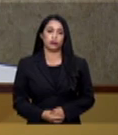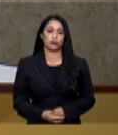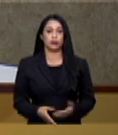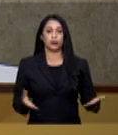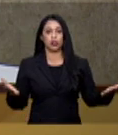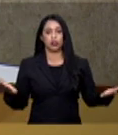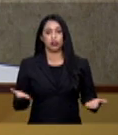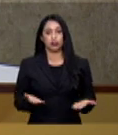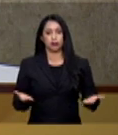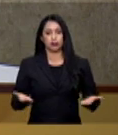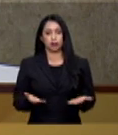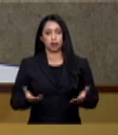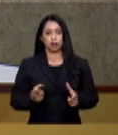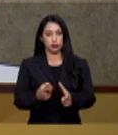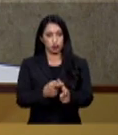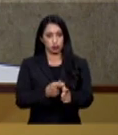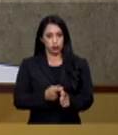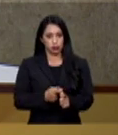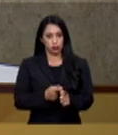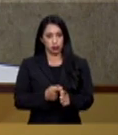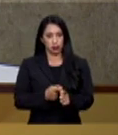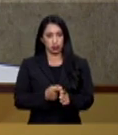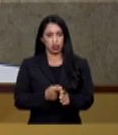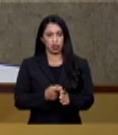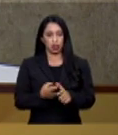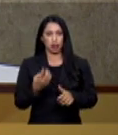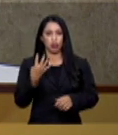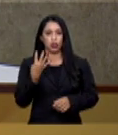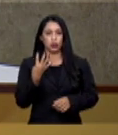Eu agora eu vou suspender, são